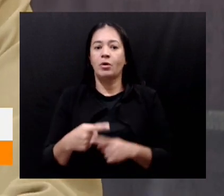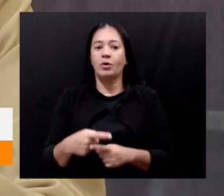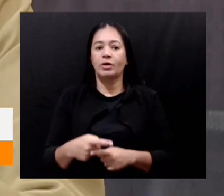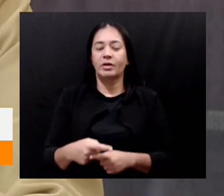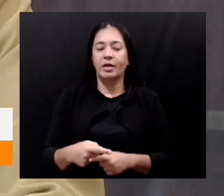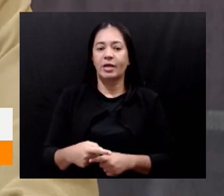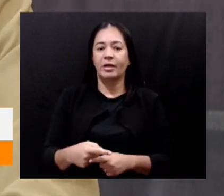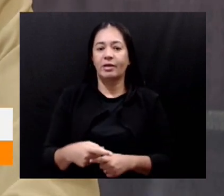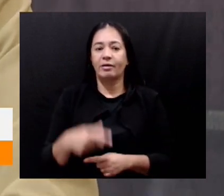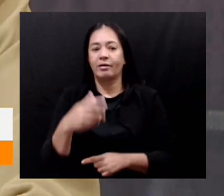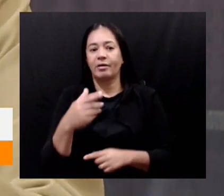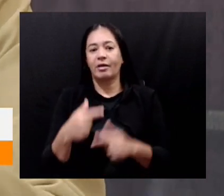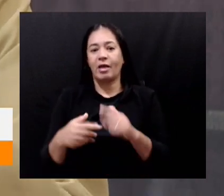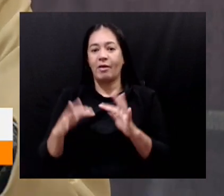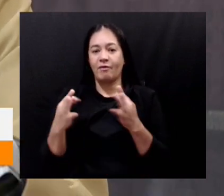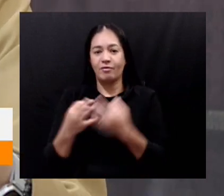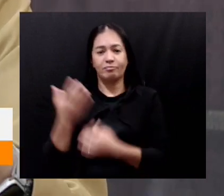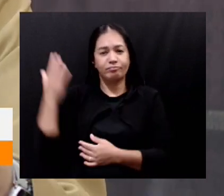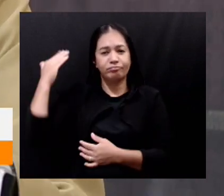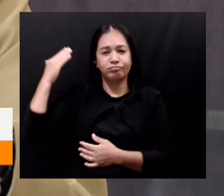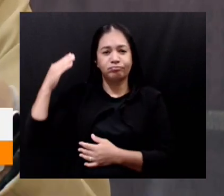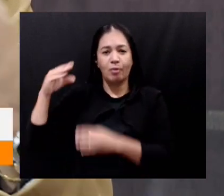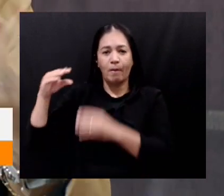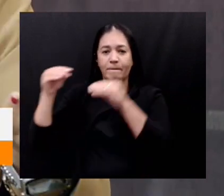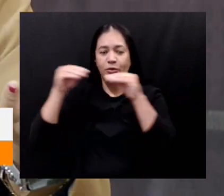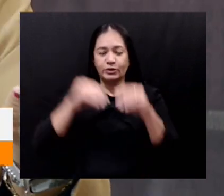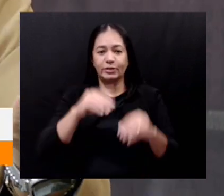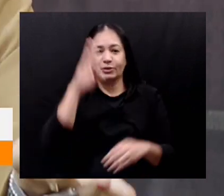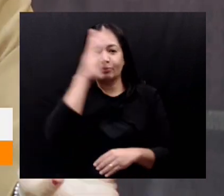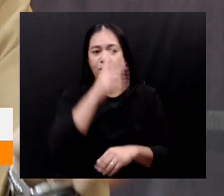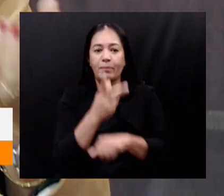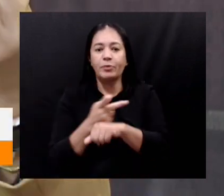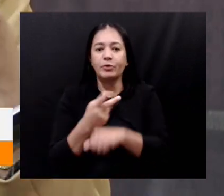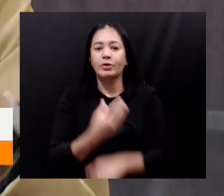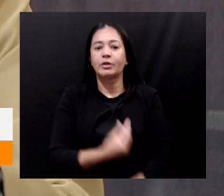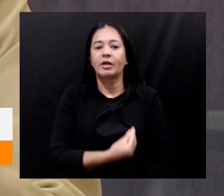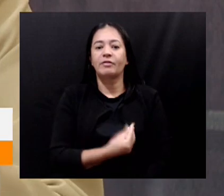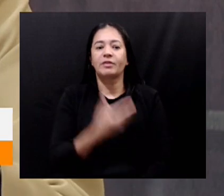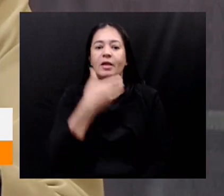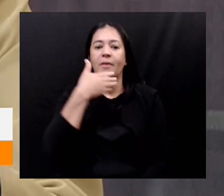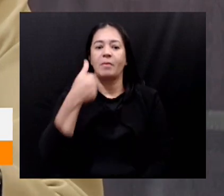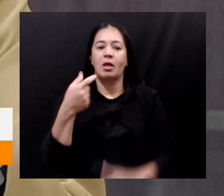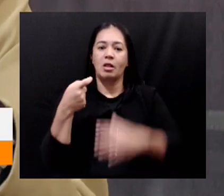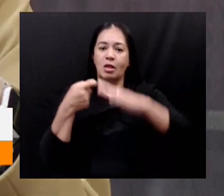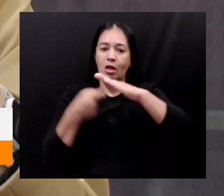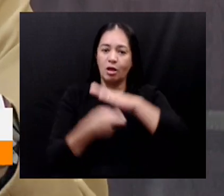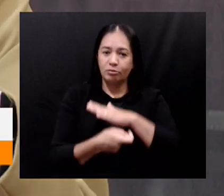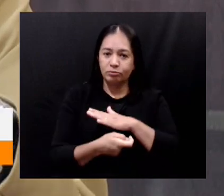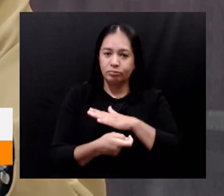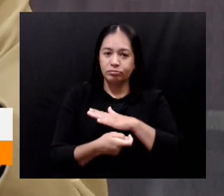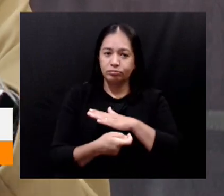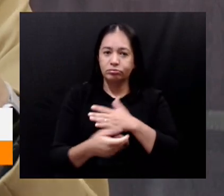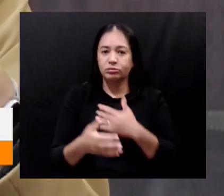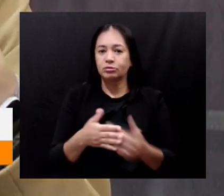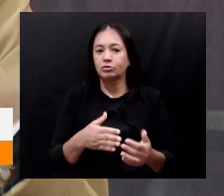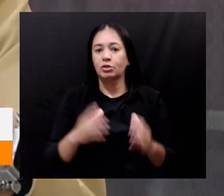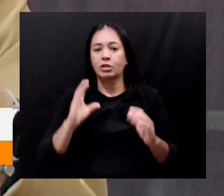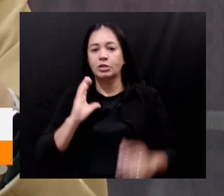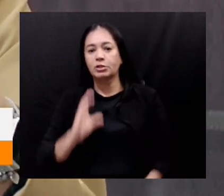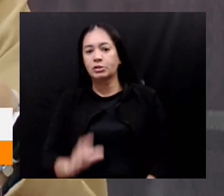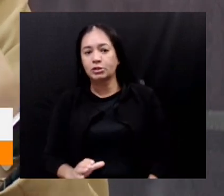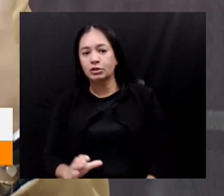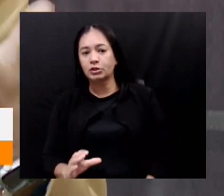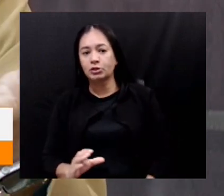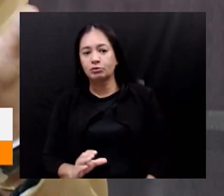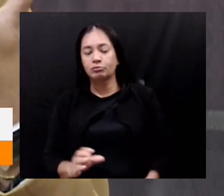é essa a esperança das pessoas, e daí o investimento, quer na nacionalidade, quer no visto, para poder chegar num